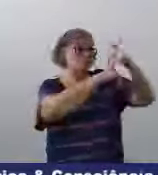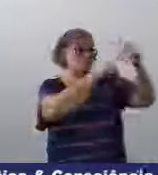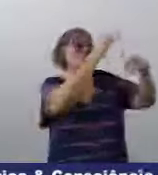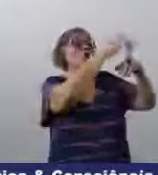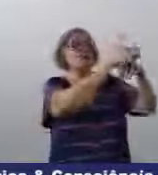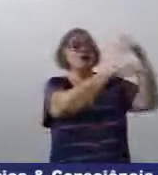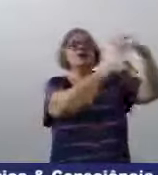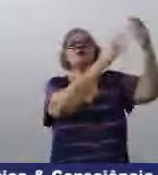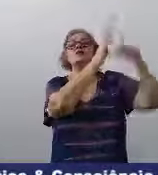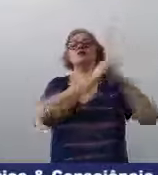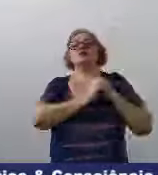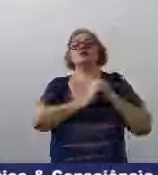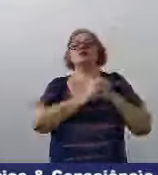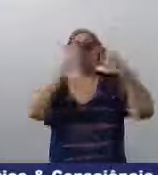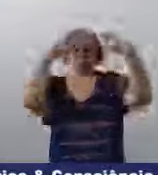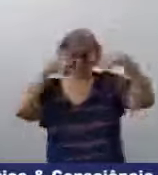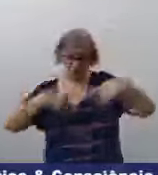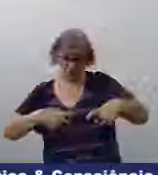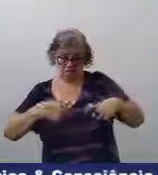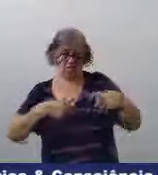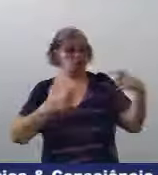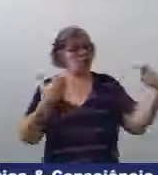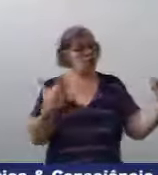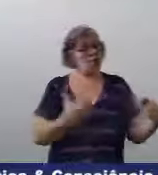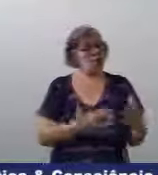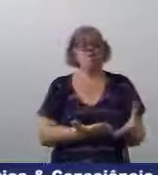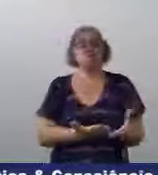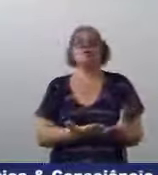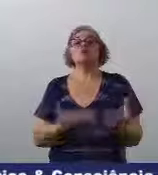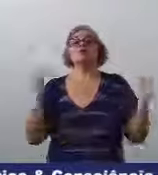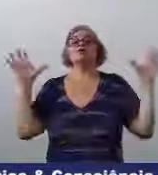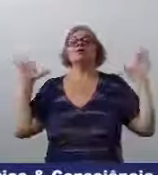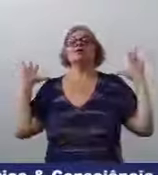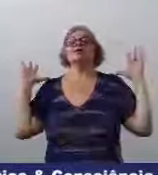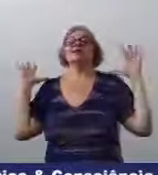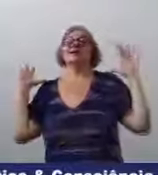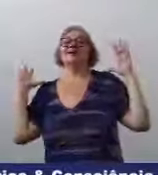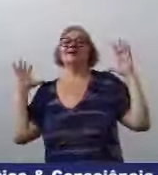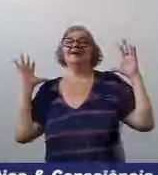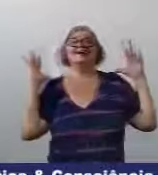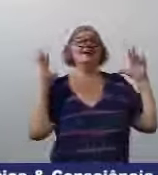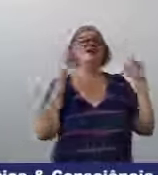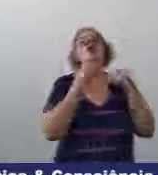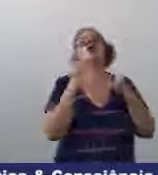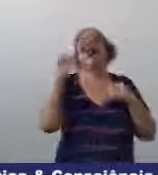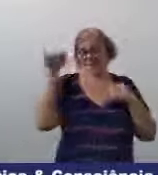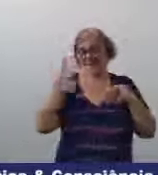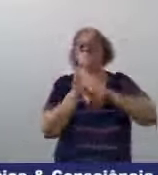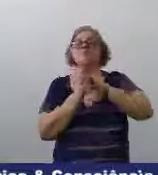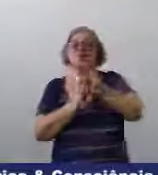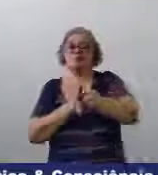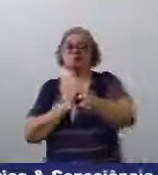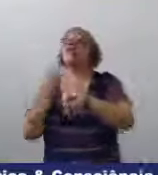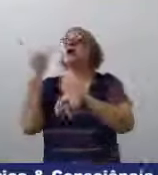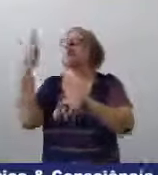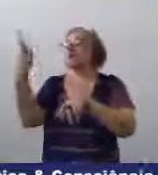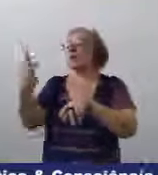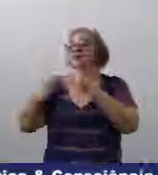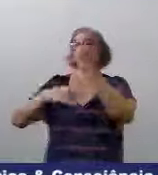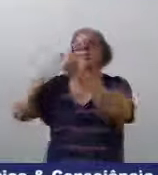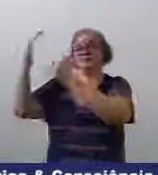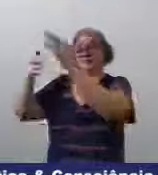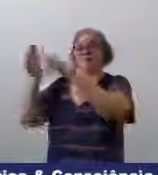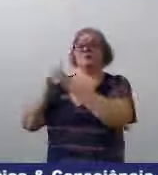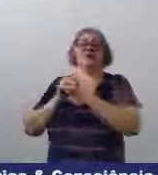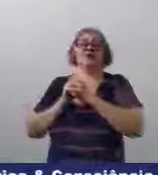Isso é uma pergunta nossa, no nosso estágio evolutivo. No estágio angelical não tem sentido estar perguntando quanto tempo vai demorar.